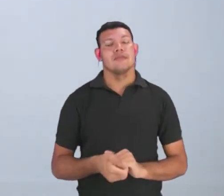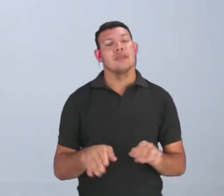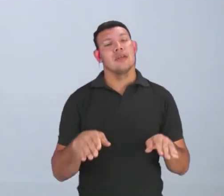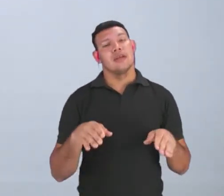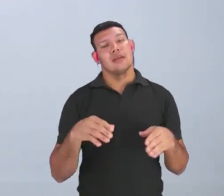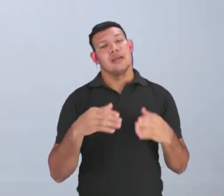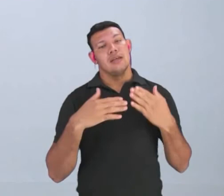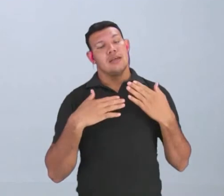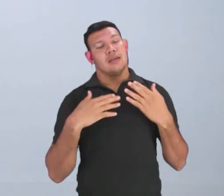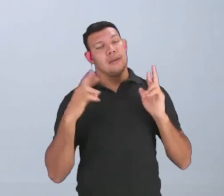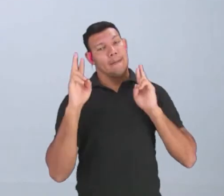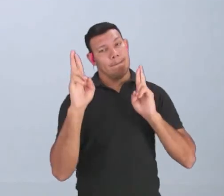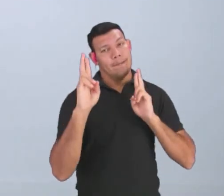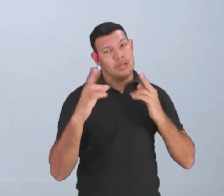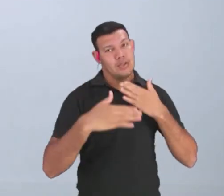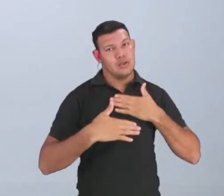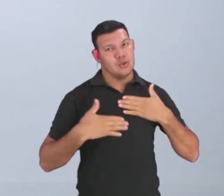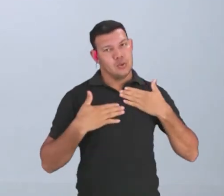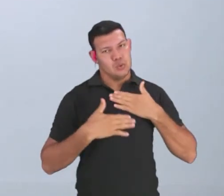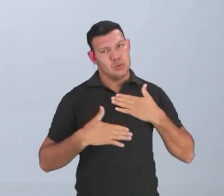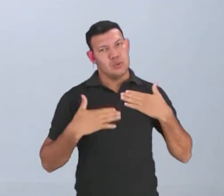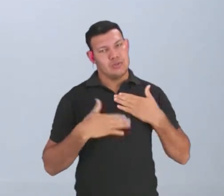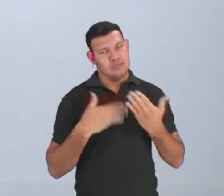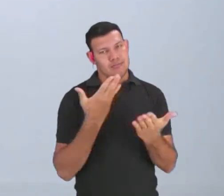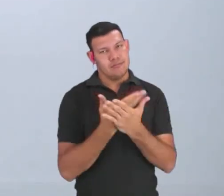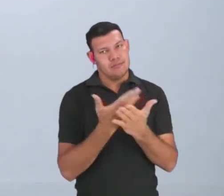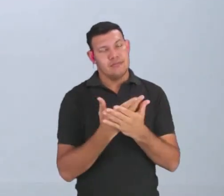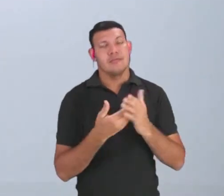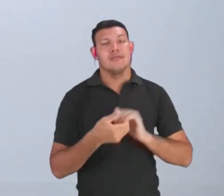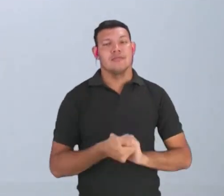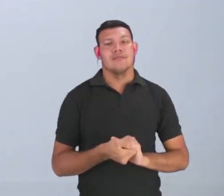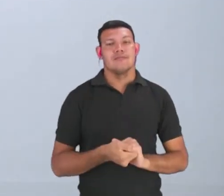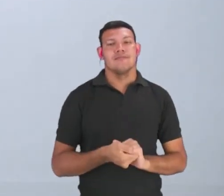tenham gostado dessa aula e da anterior e a gente